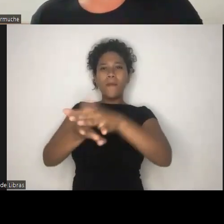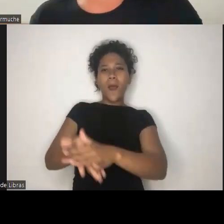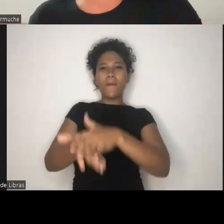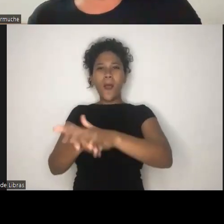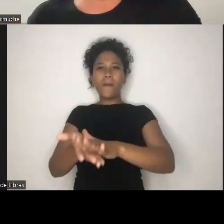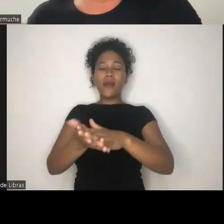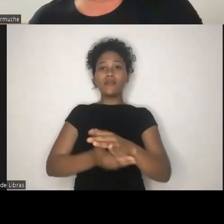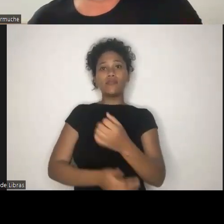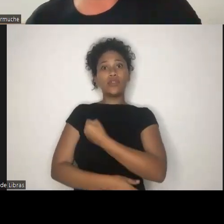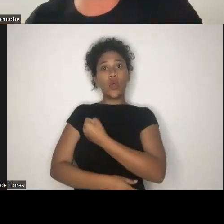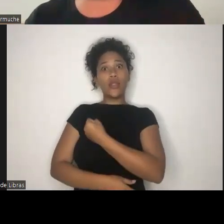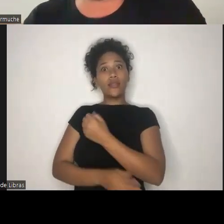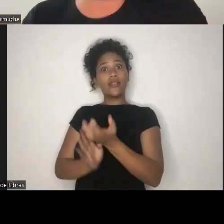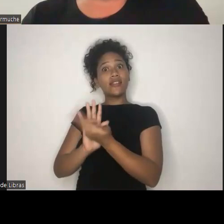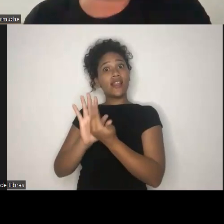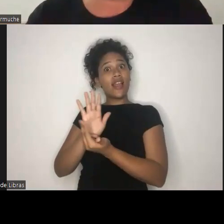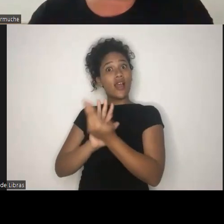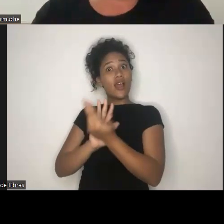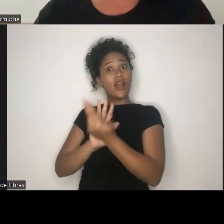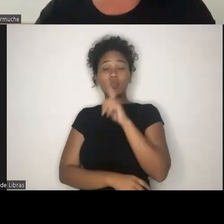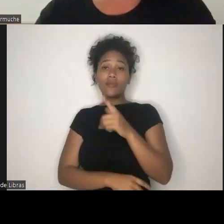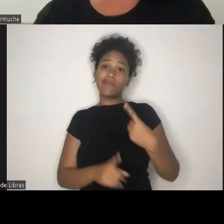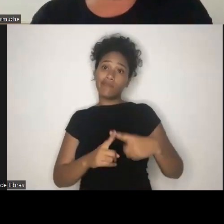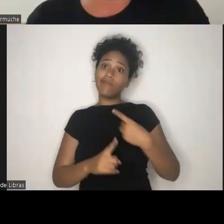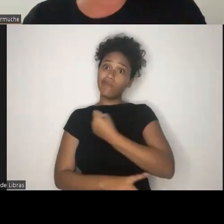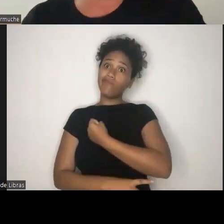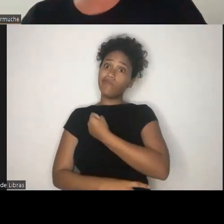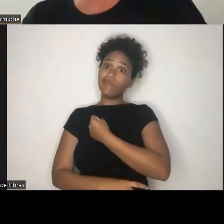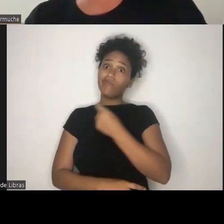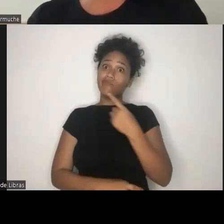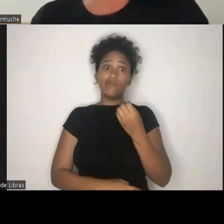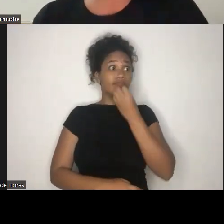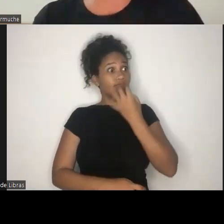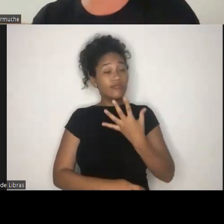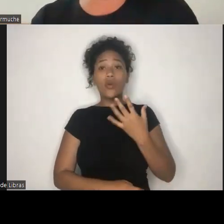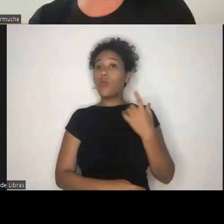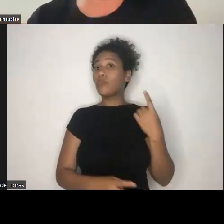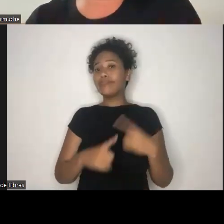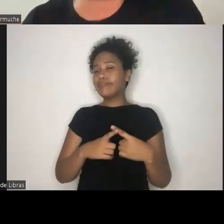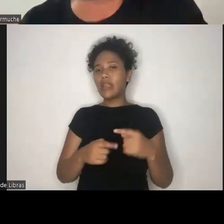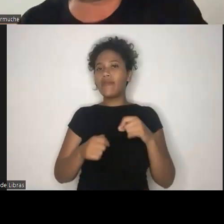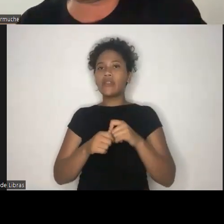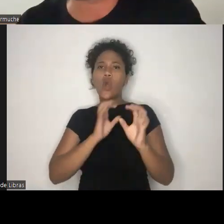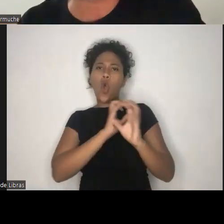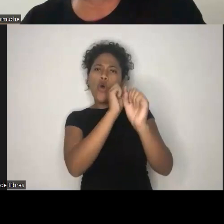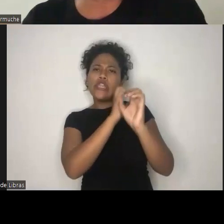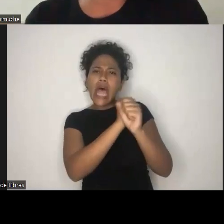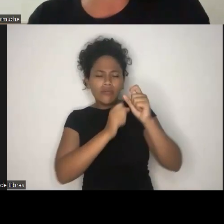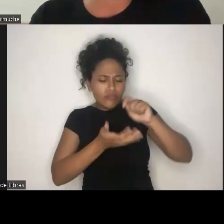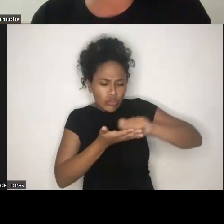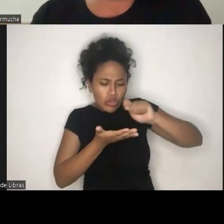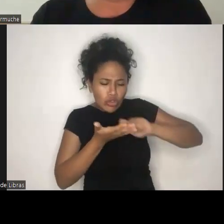nota boa desenhando né porque notas geralmente você ganha uma nota boa fazendo conta escrevendo um texto